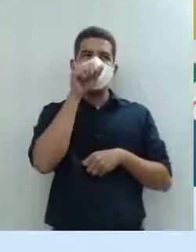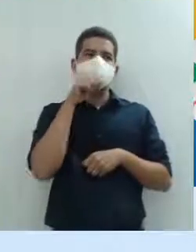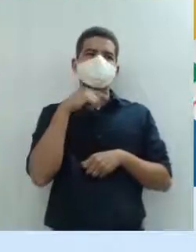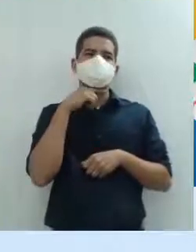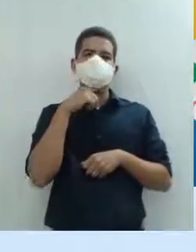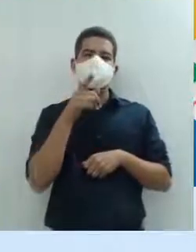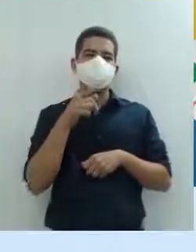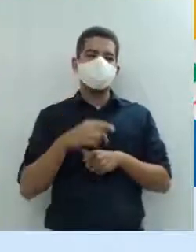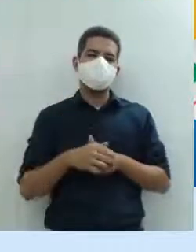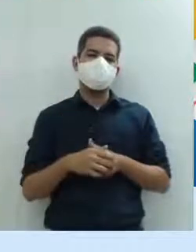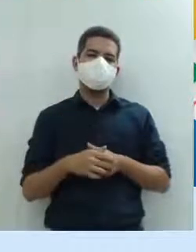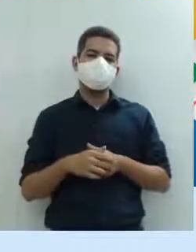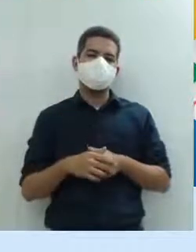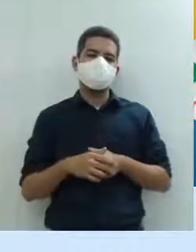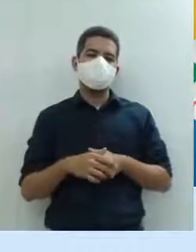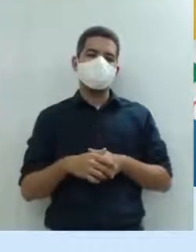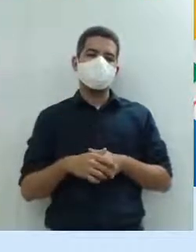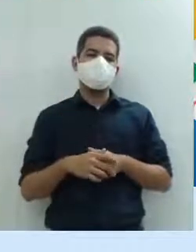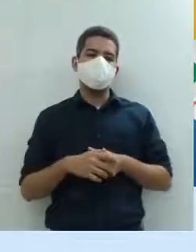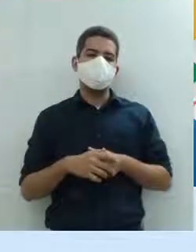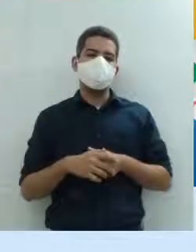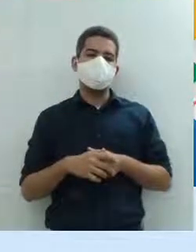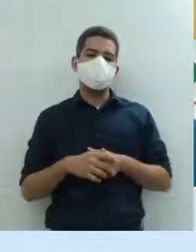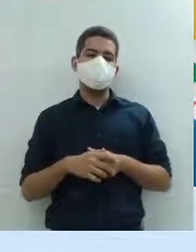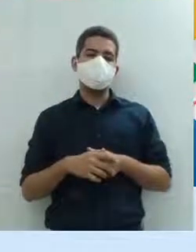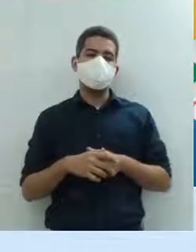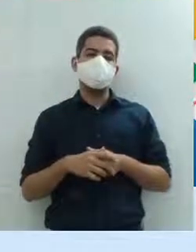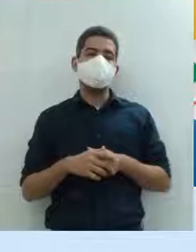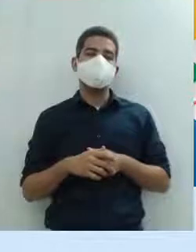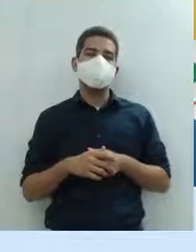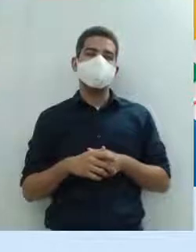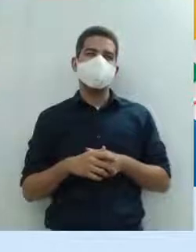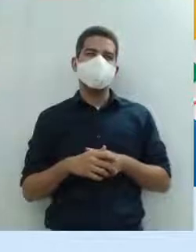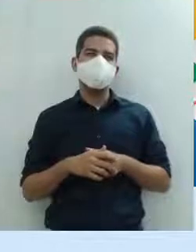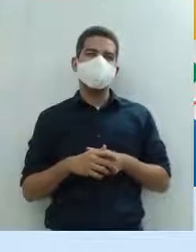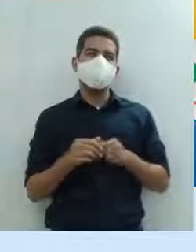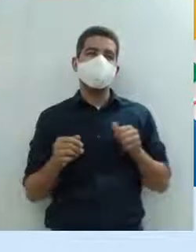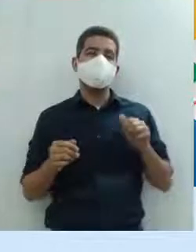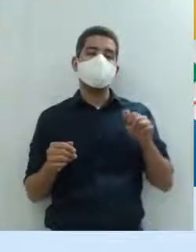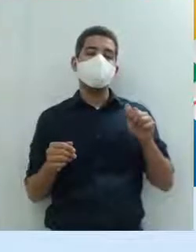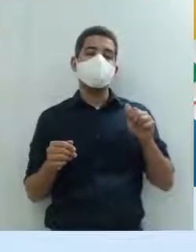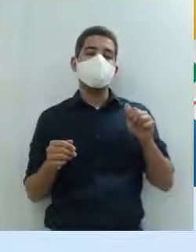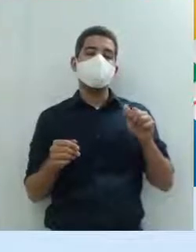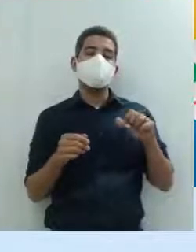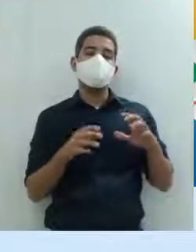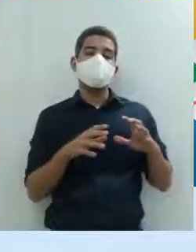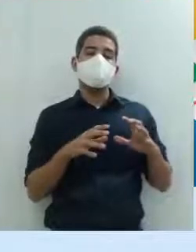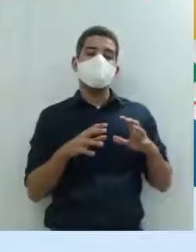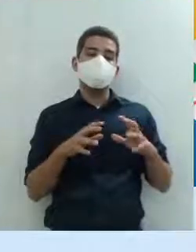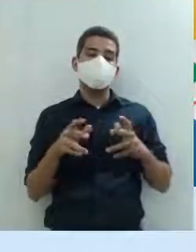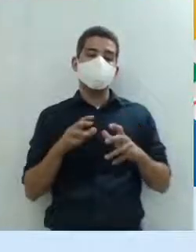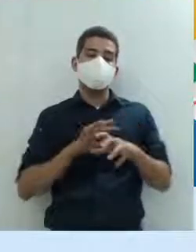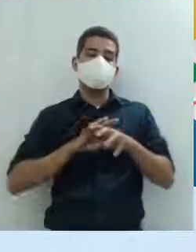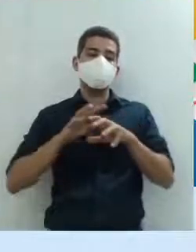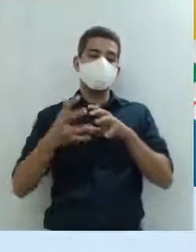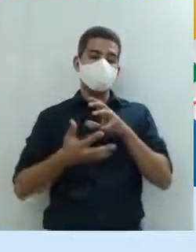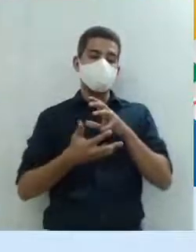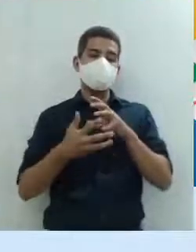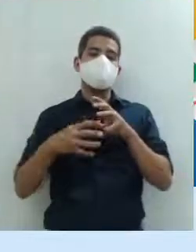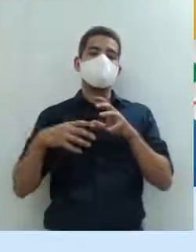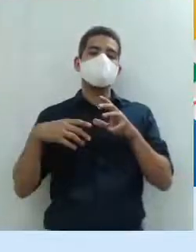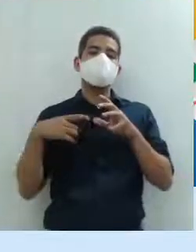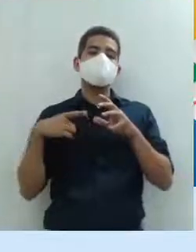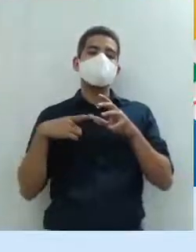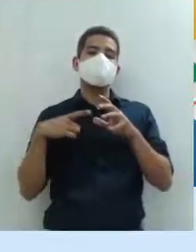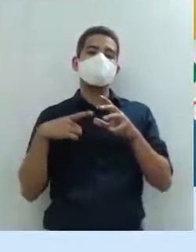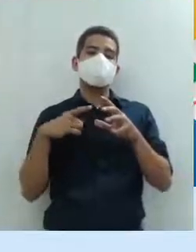peixe morreria fora da água. E esta atmosfera, essa camada de gás que está ali ao redor da Terra, é justamente